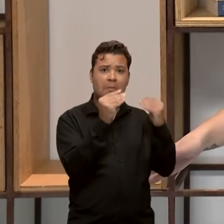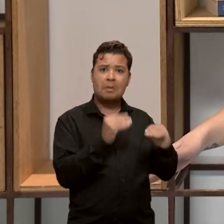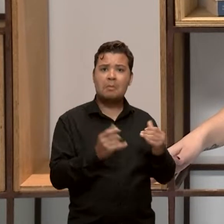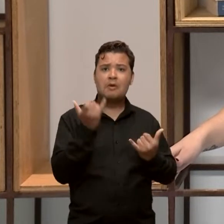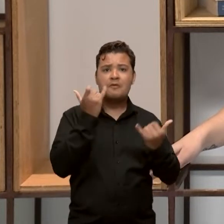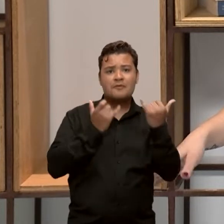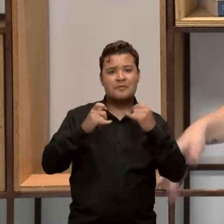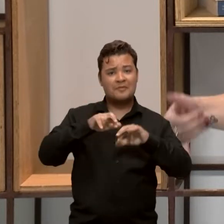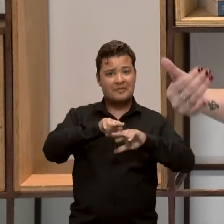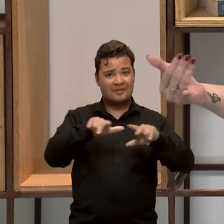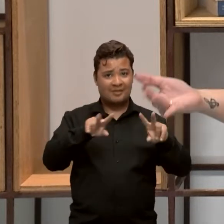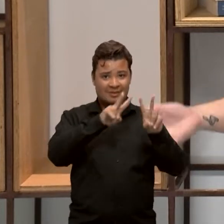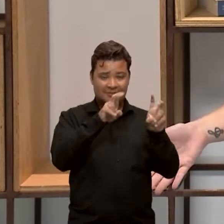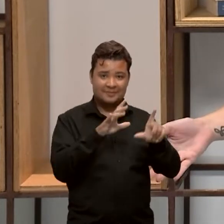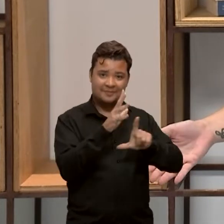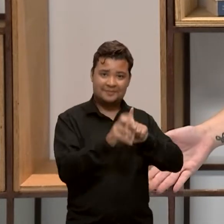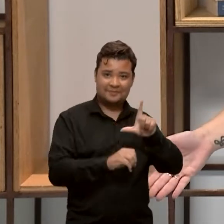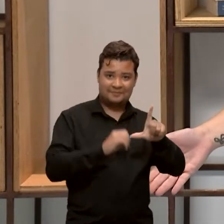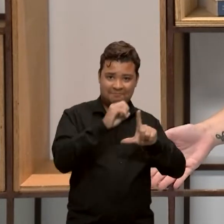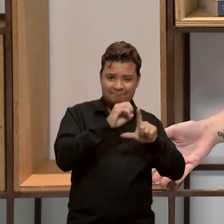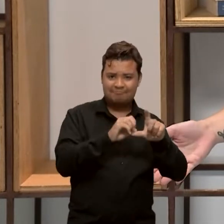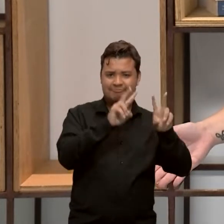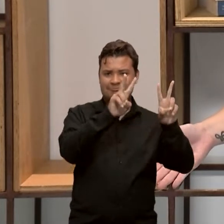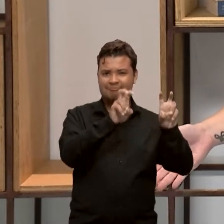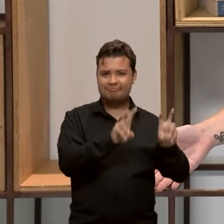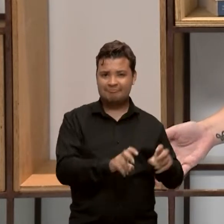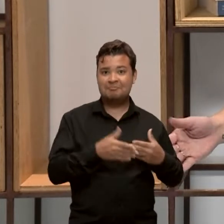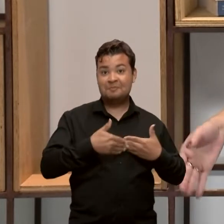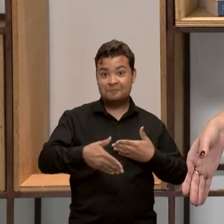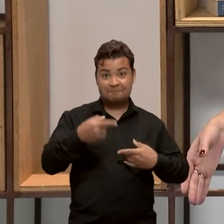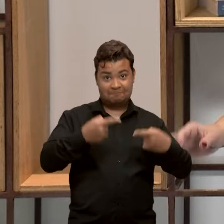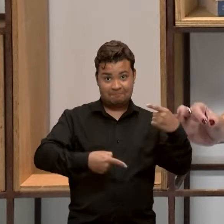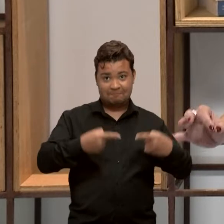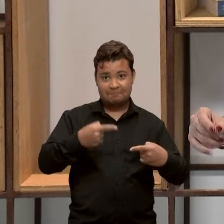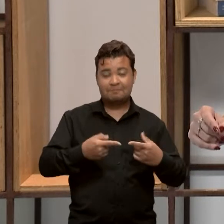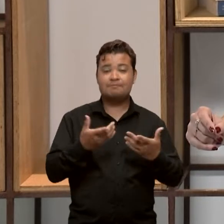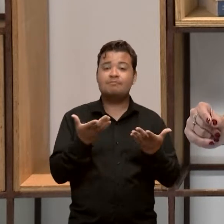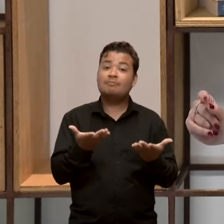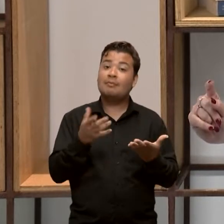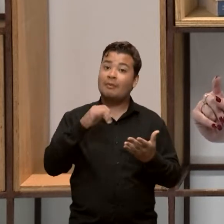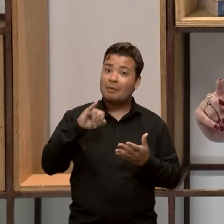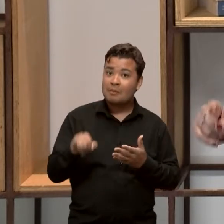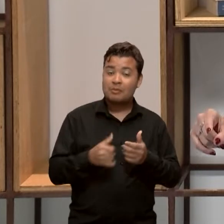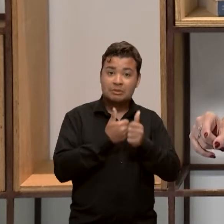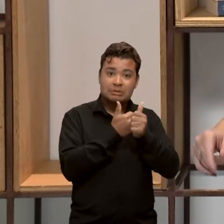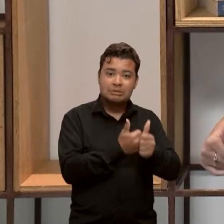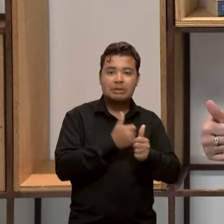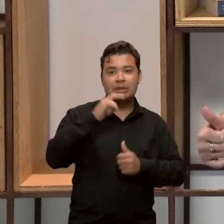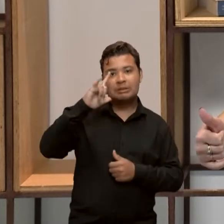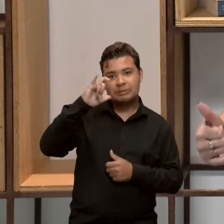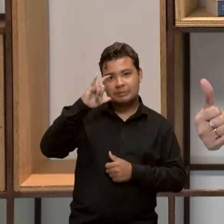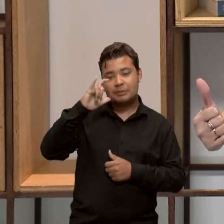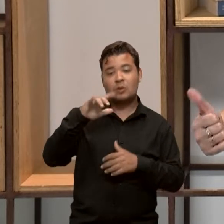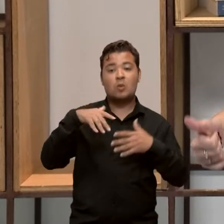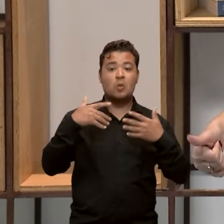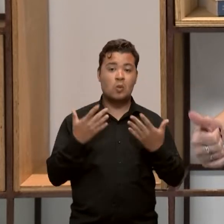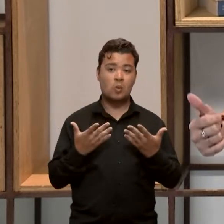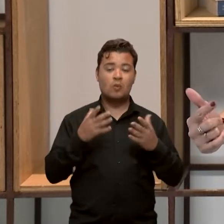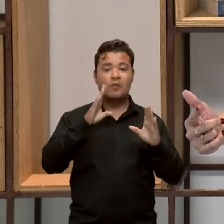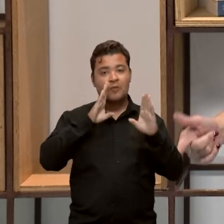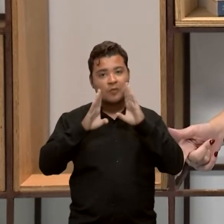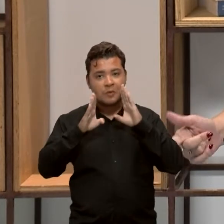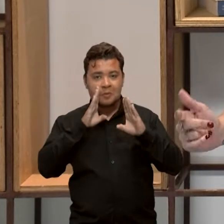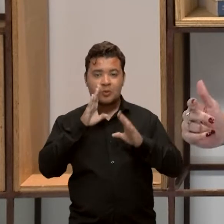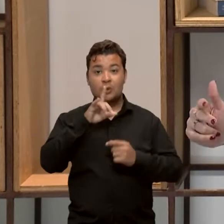informações do Mundo UFG, os próximos temas que serão discutidos. Então, segue a gente no Instagram ou então no